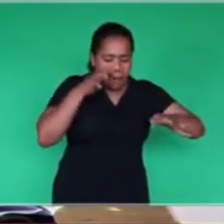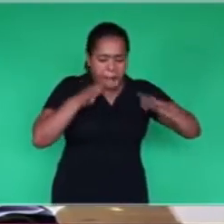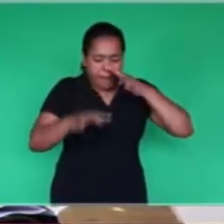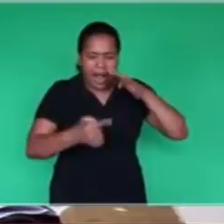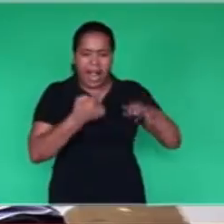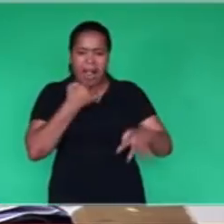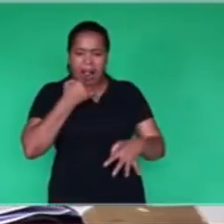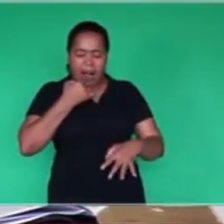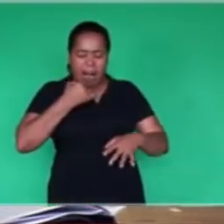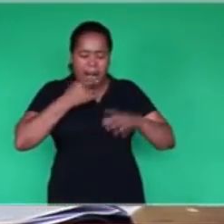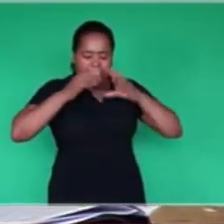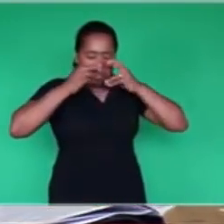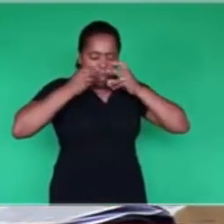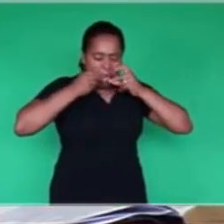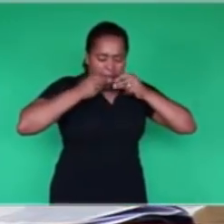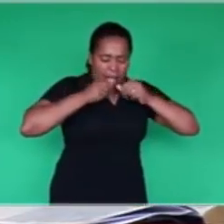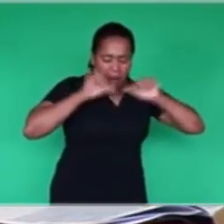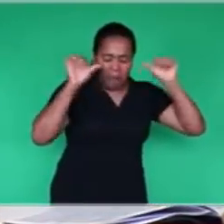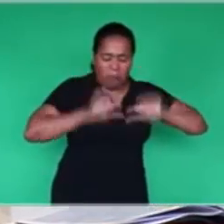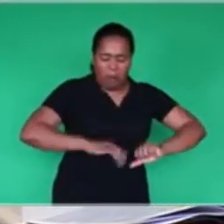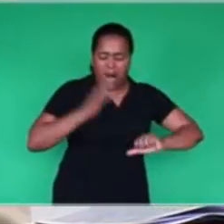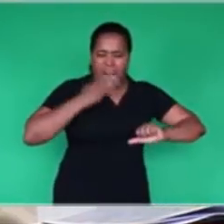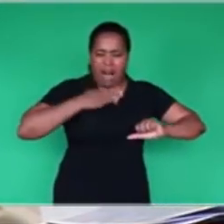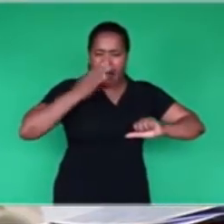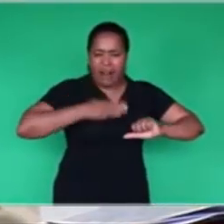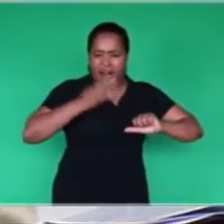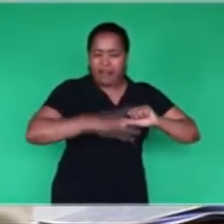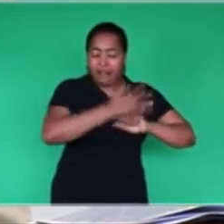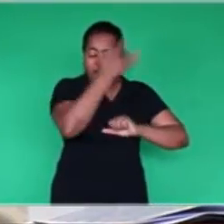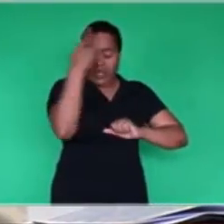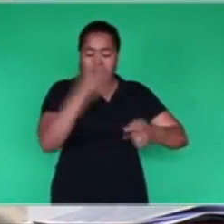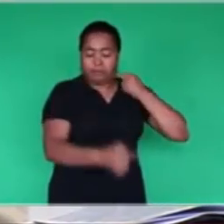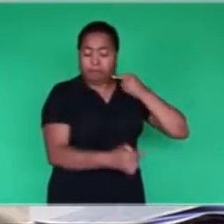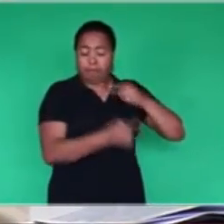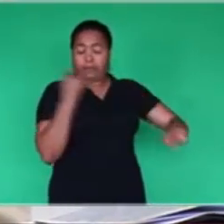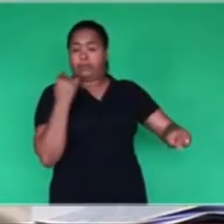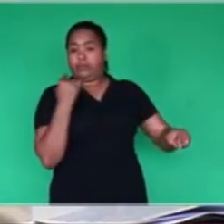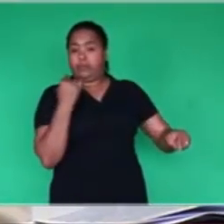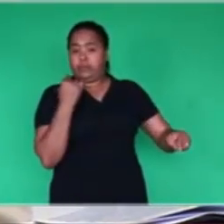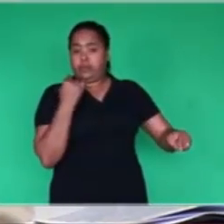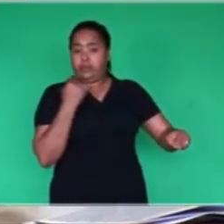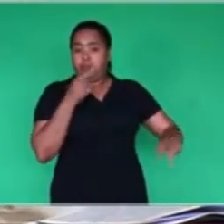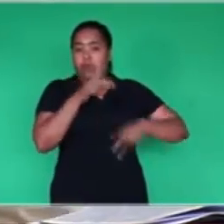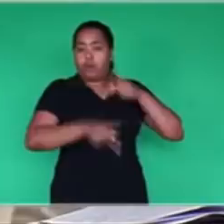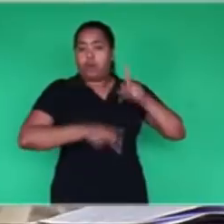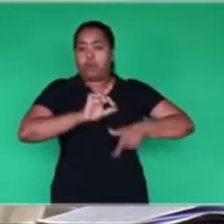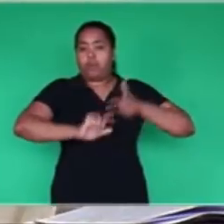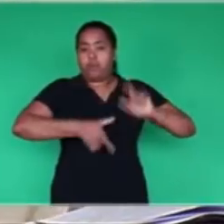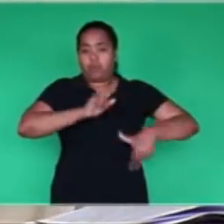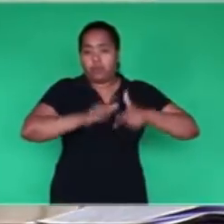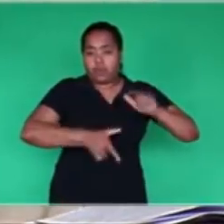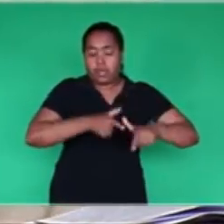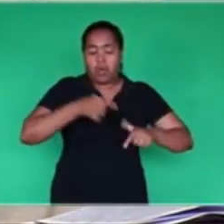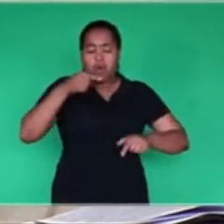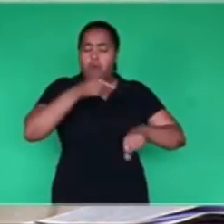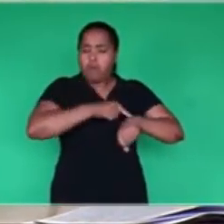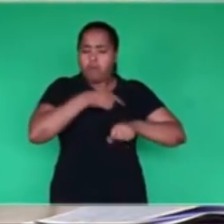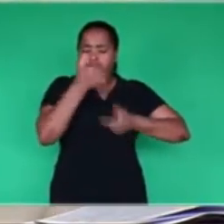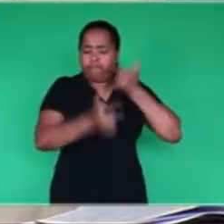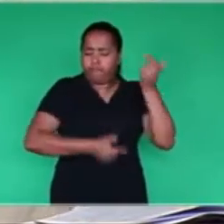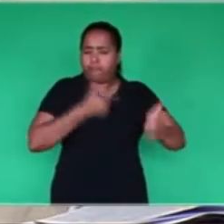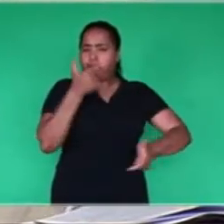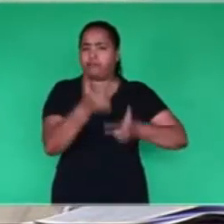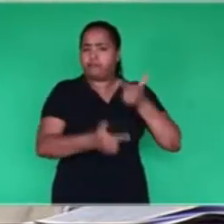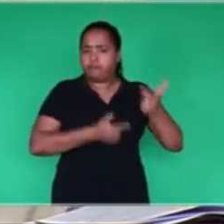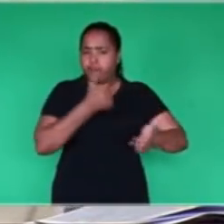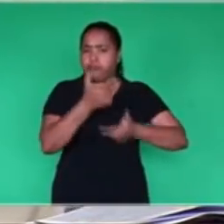boca daqueles que vão lutar contra Israel. Eles vão entrar na batalha,